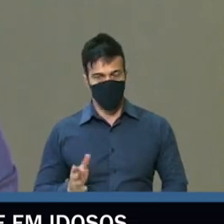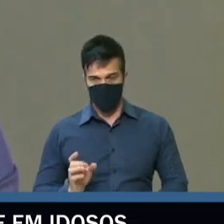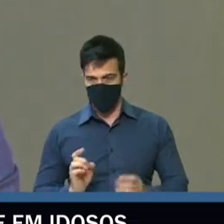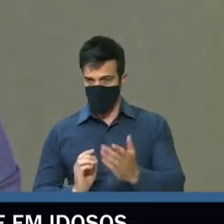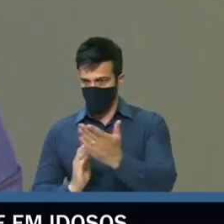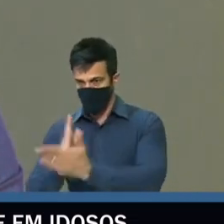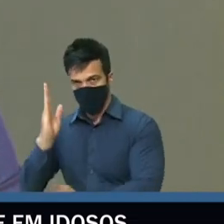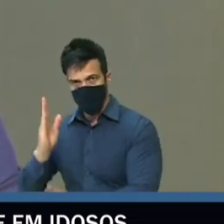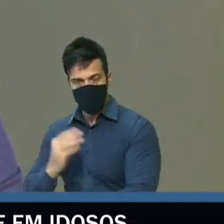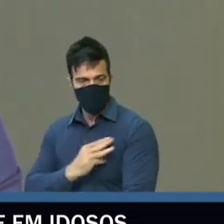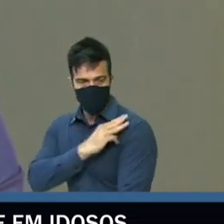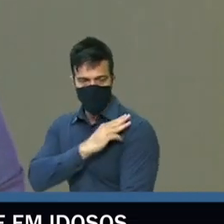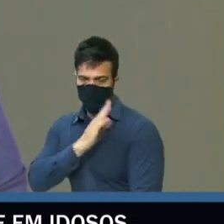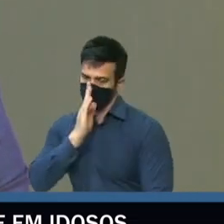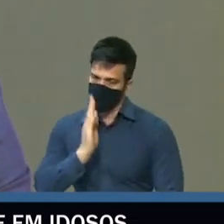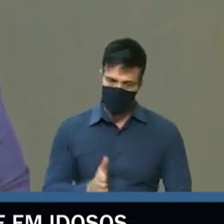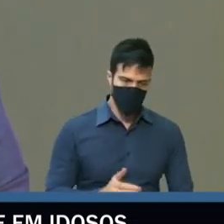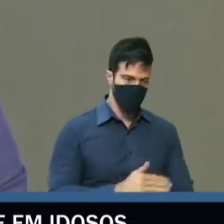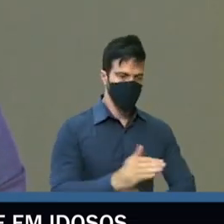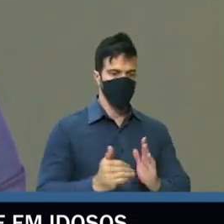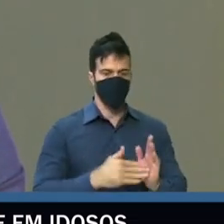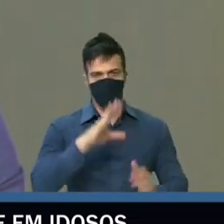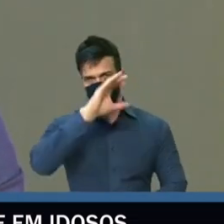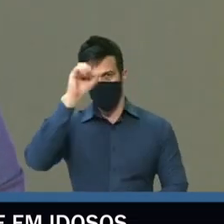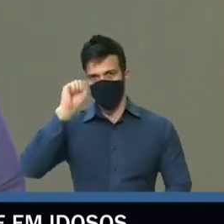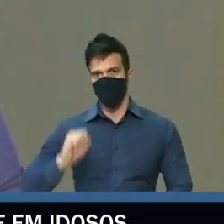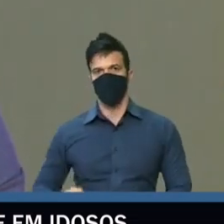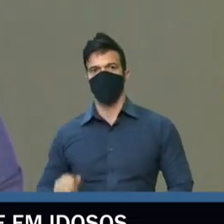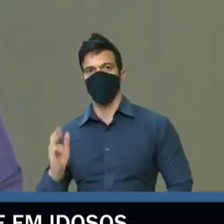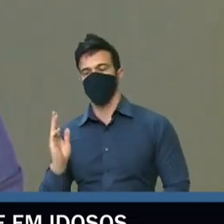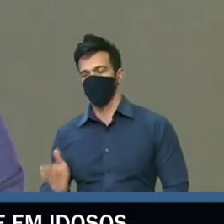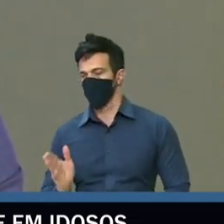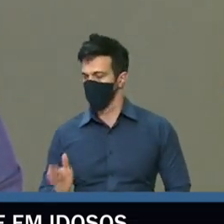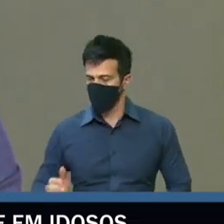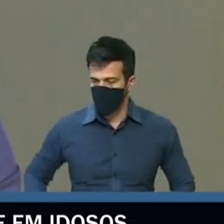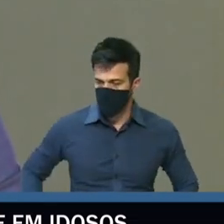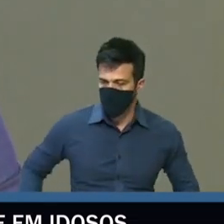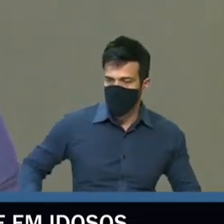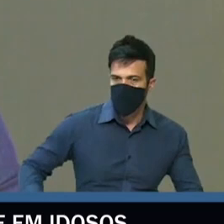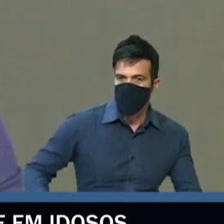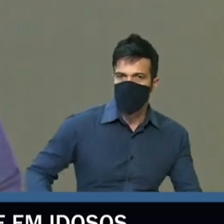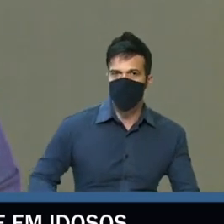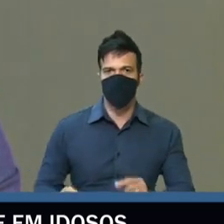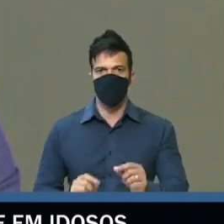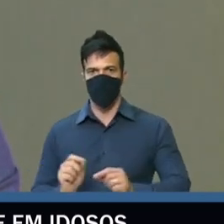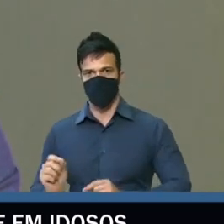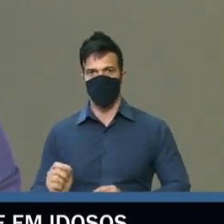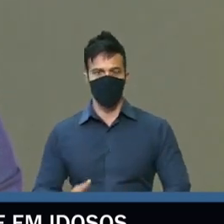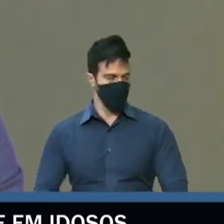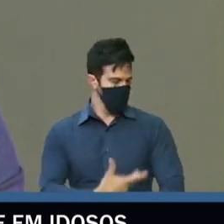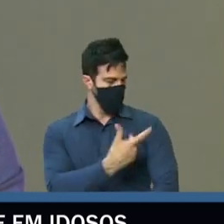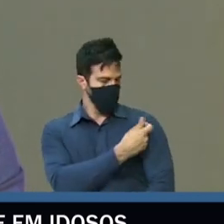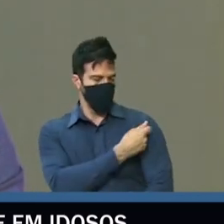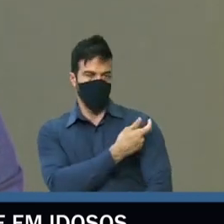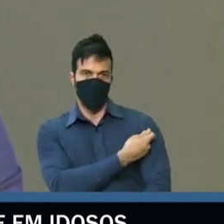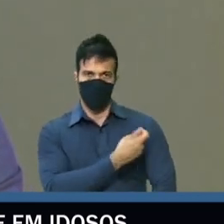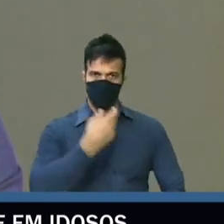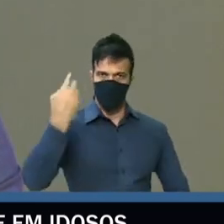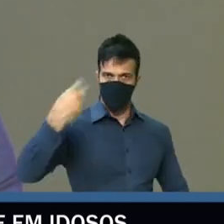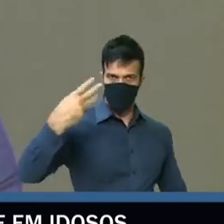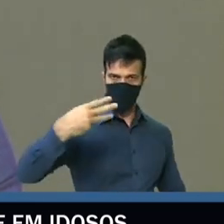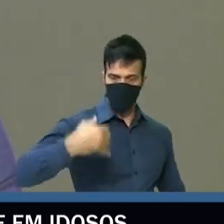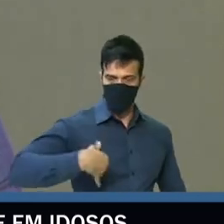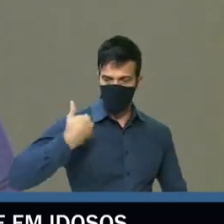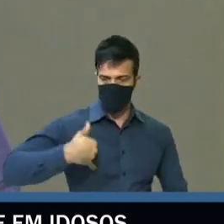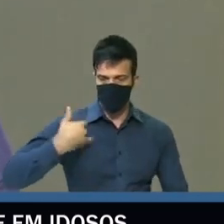autorizado pelo Ministério o estado em todos os municípios de Mato Grosso do Sul estarão empenhados em tá levando essa base nas essa